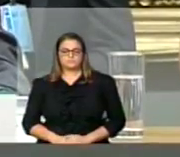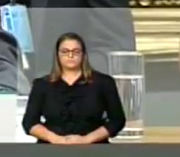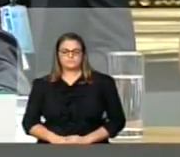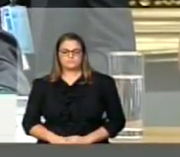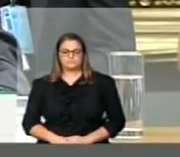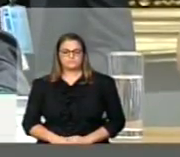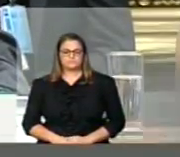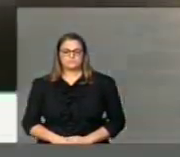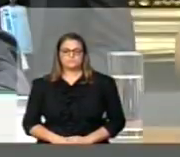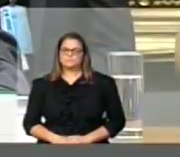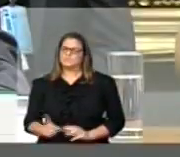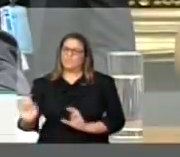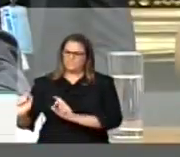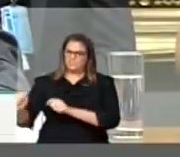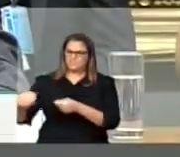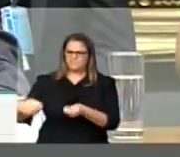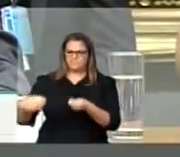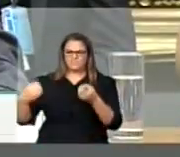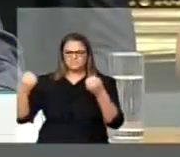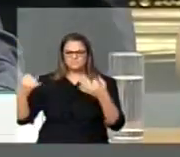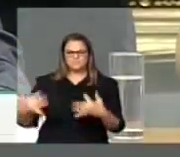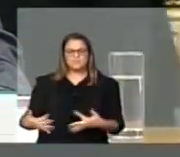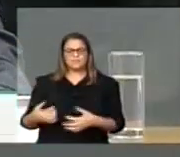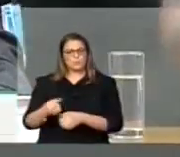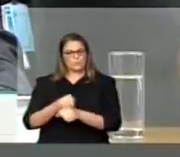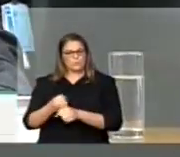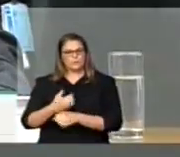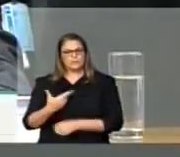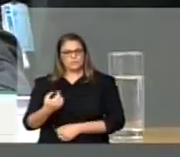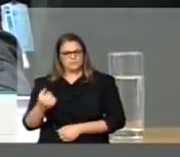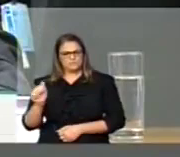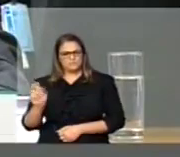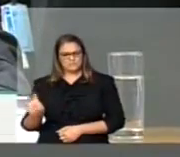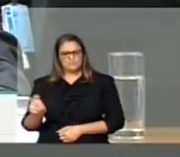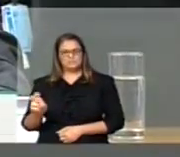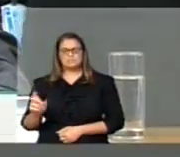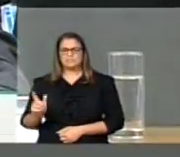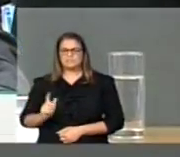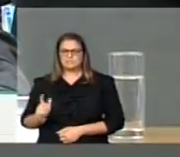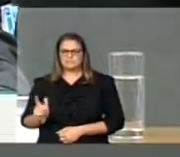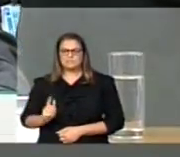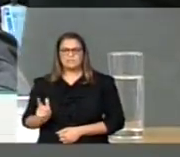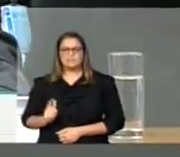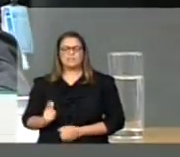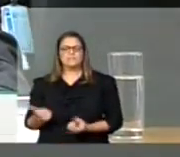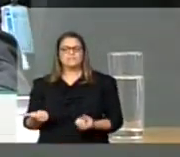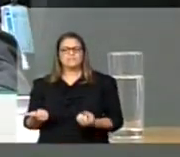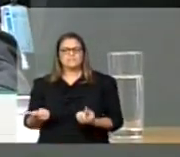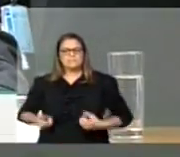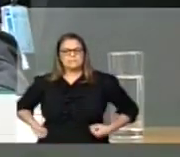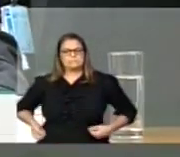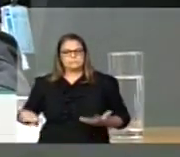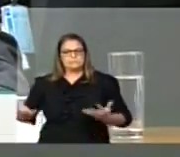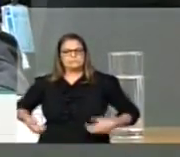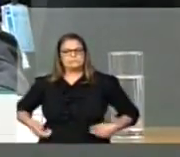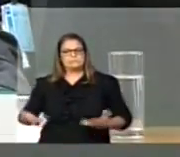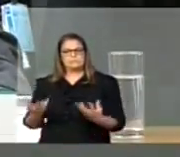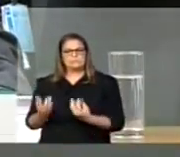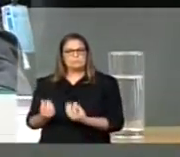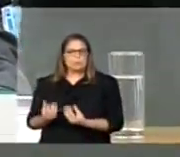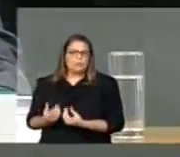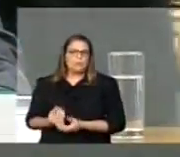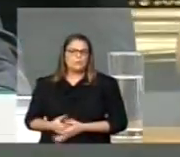a defesa alega que o ano de 2015 foi marcado pelo maior contingenciamento de gastos públicos da